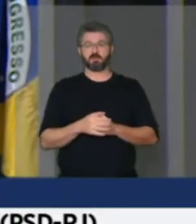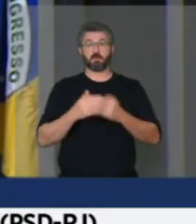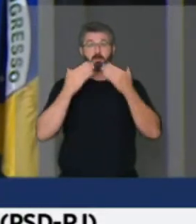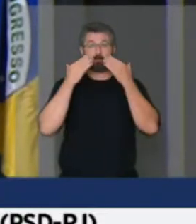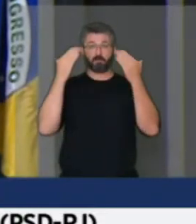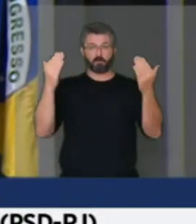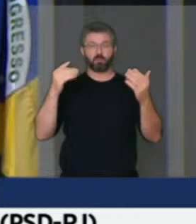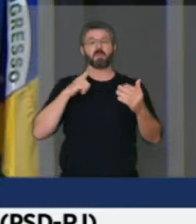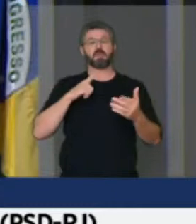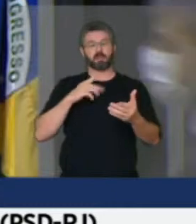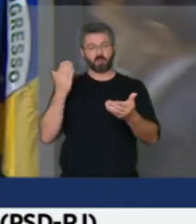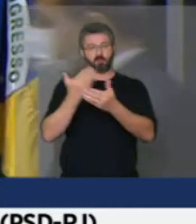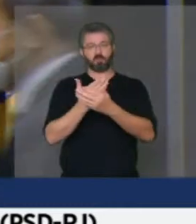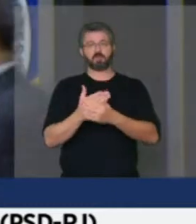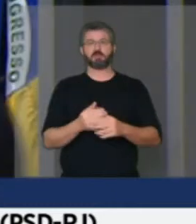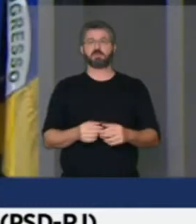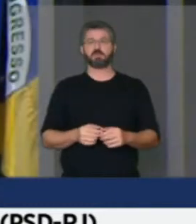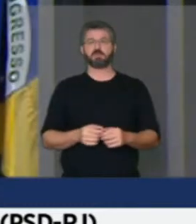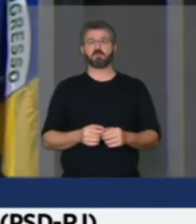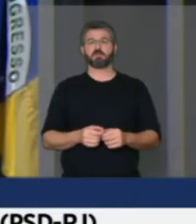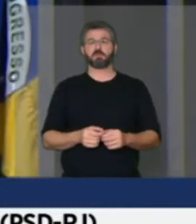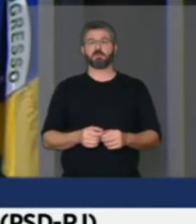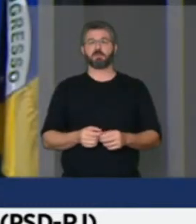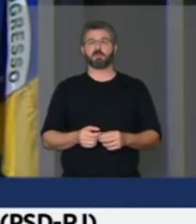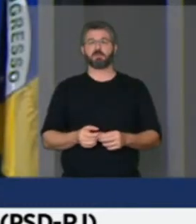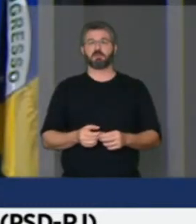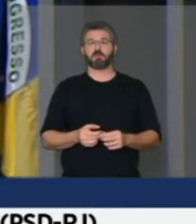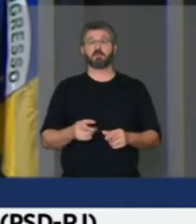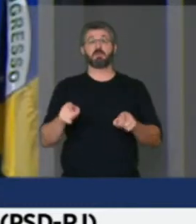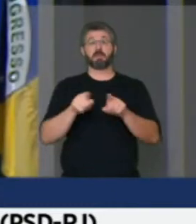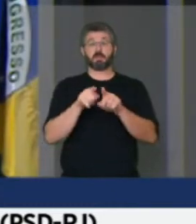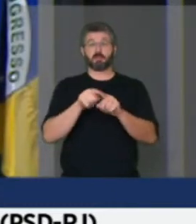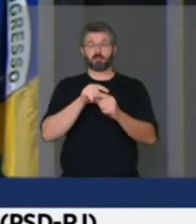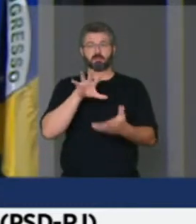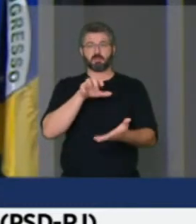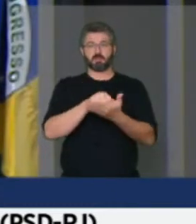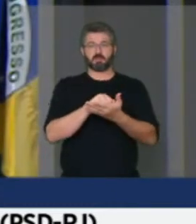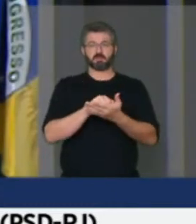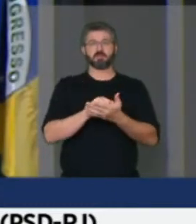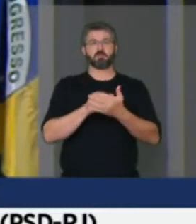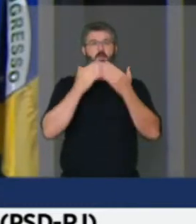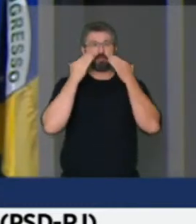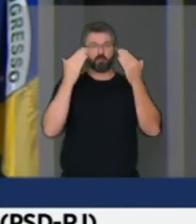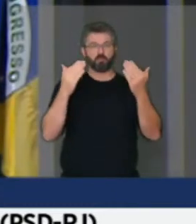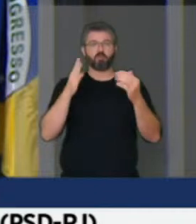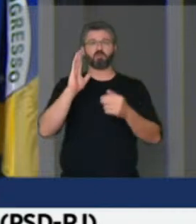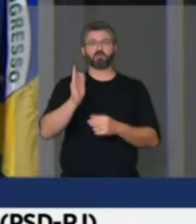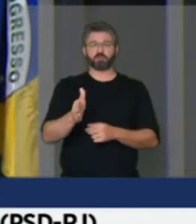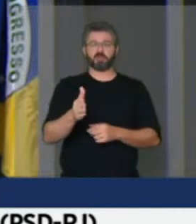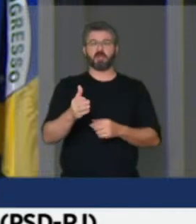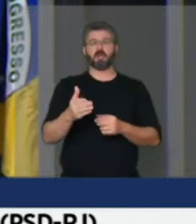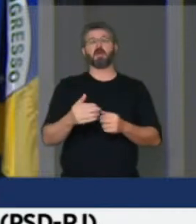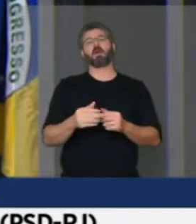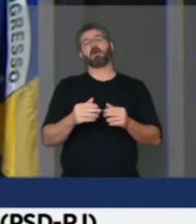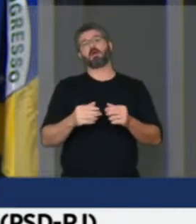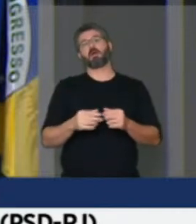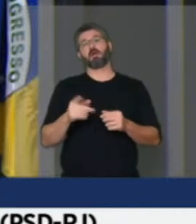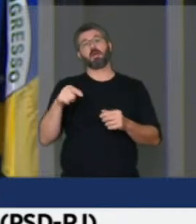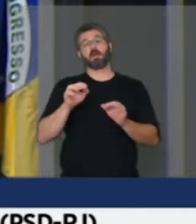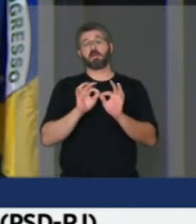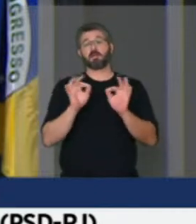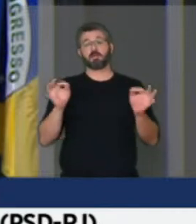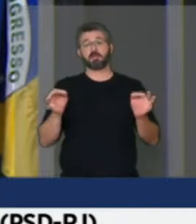que está no processo, que está inclusive encartado publicamente nos autos, e que é